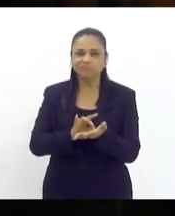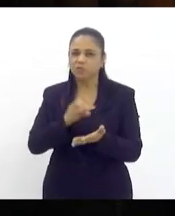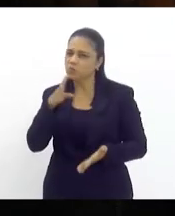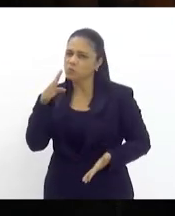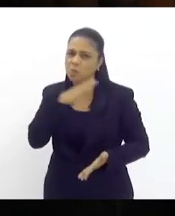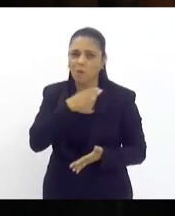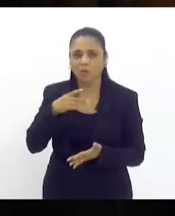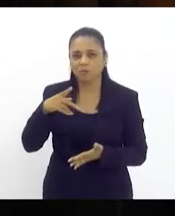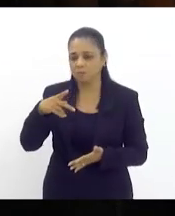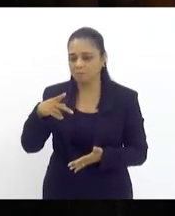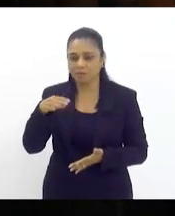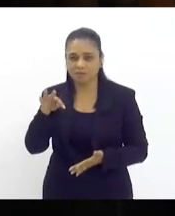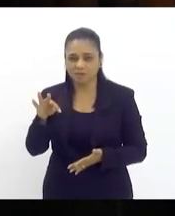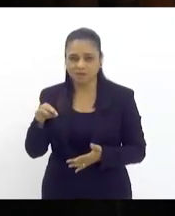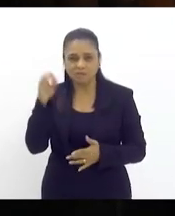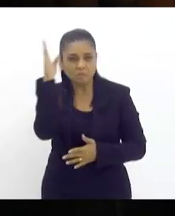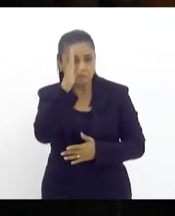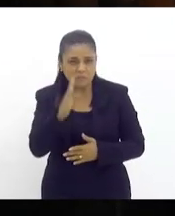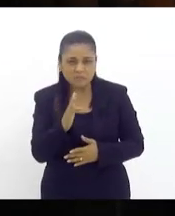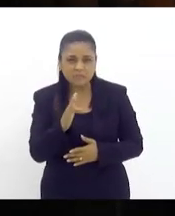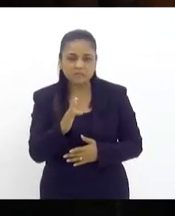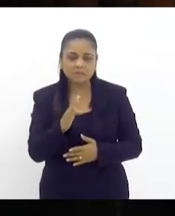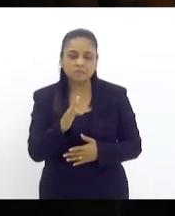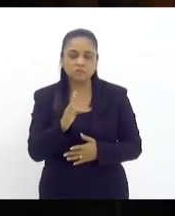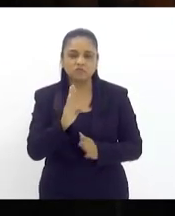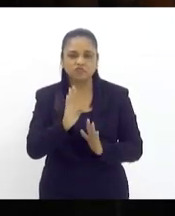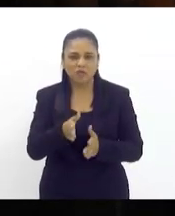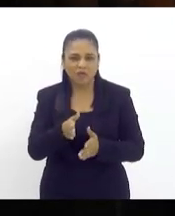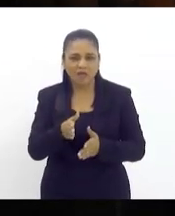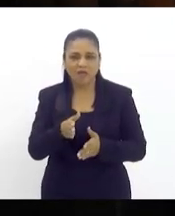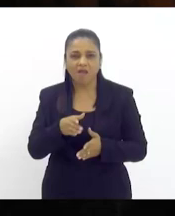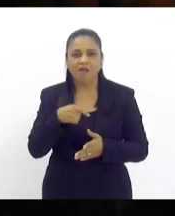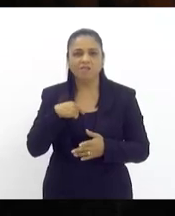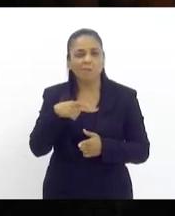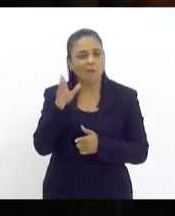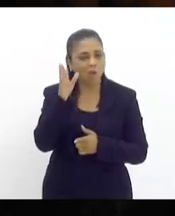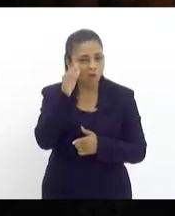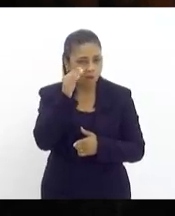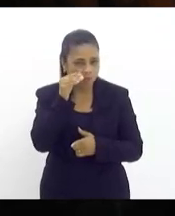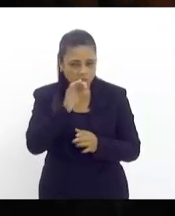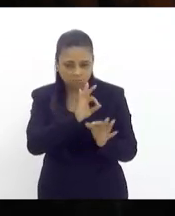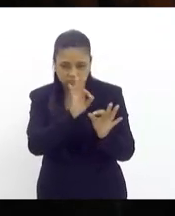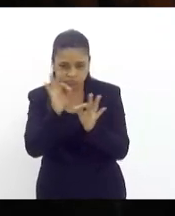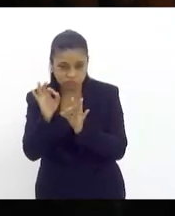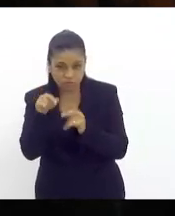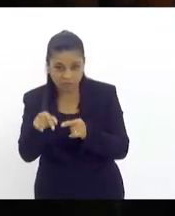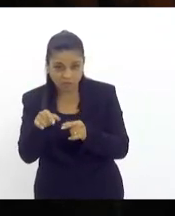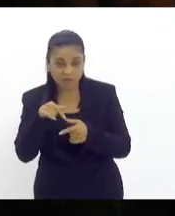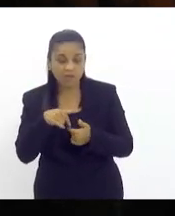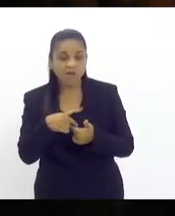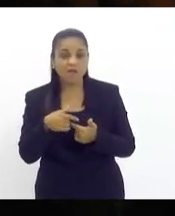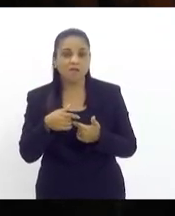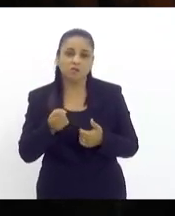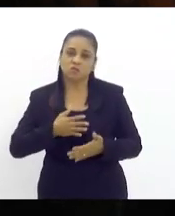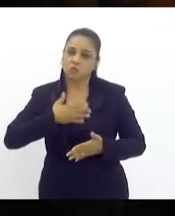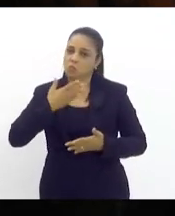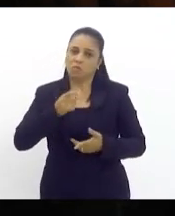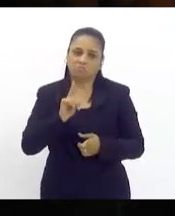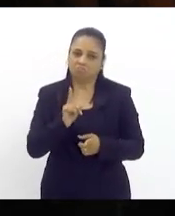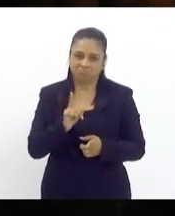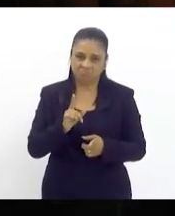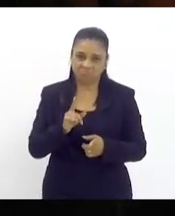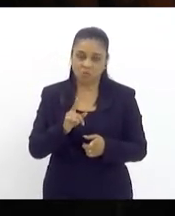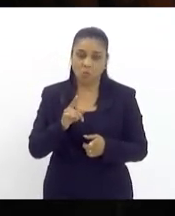que o PT já faz para o Brasil também estamos observando como não seria surpresa alguma o